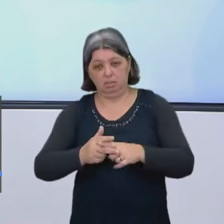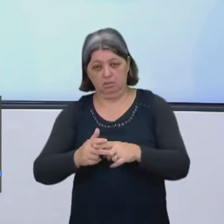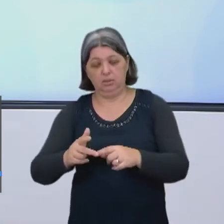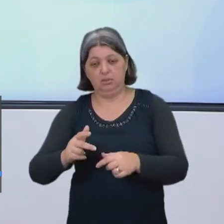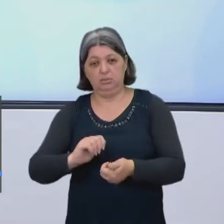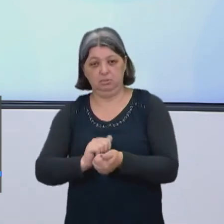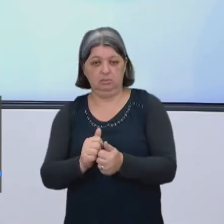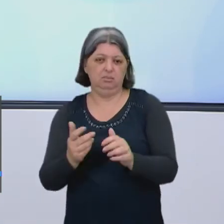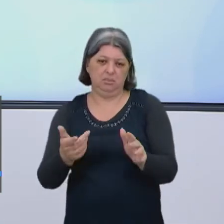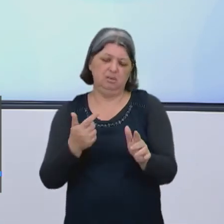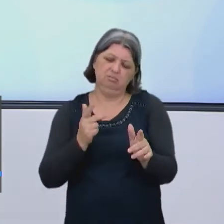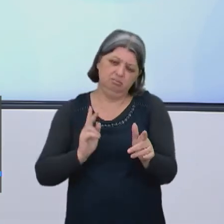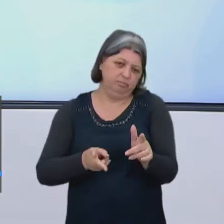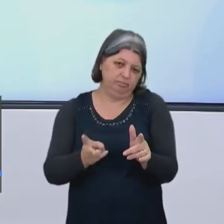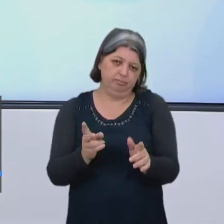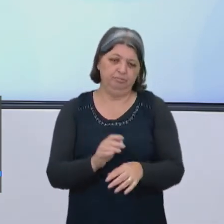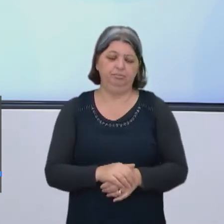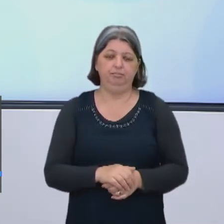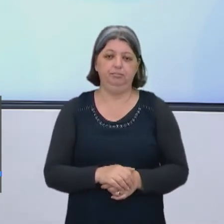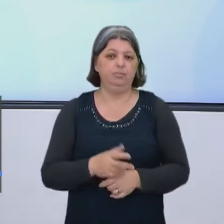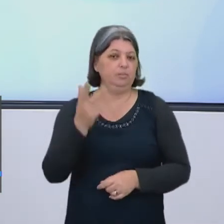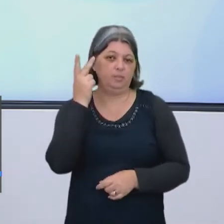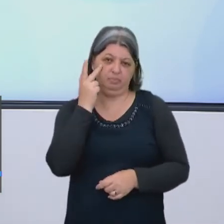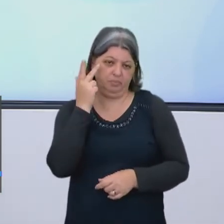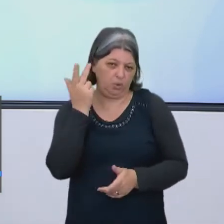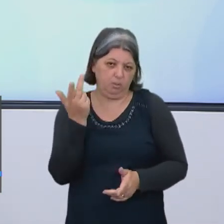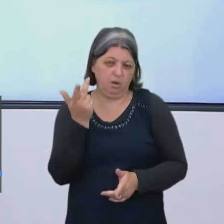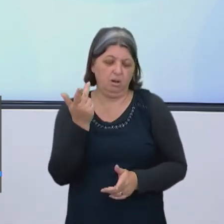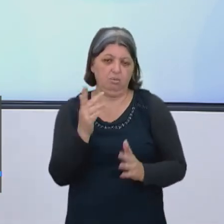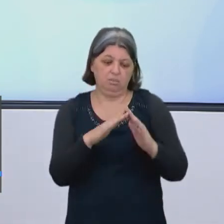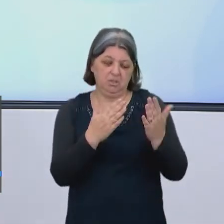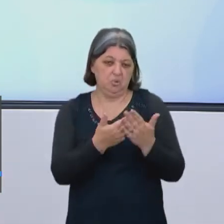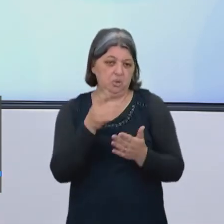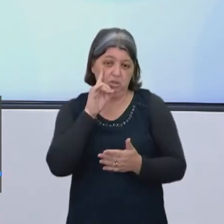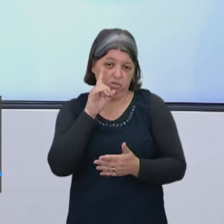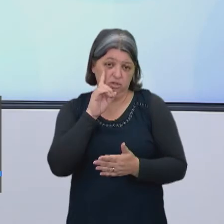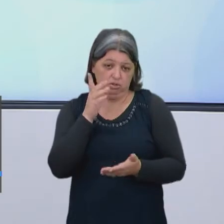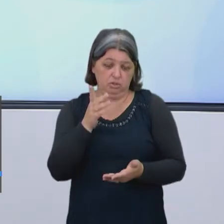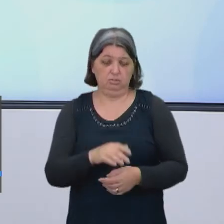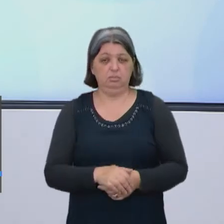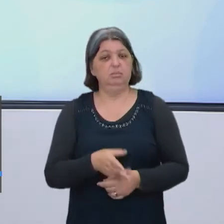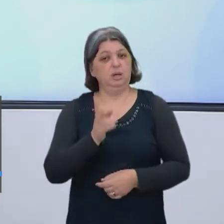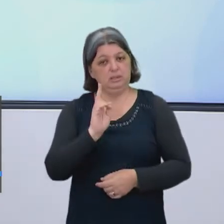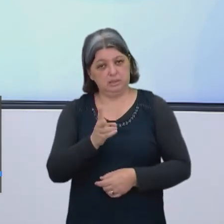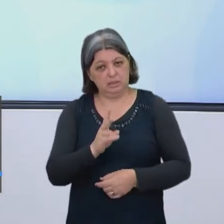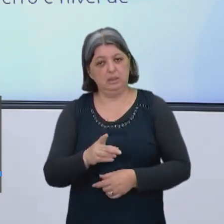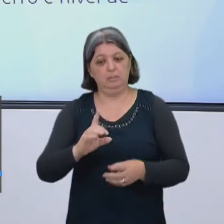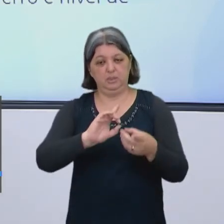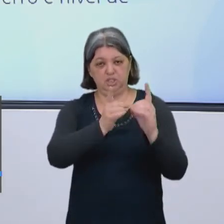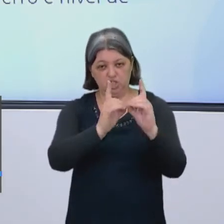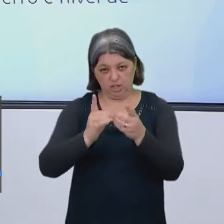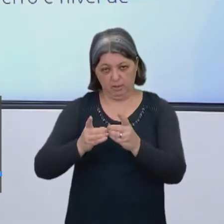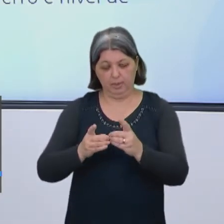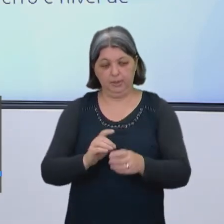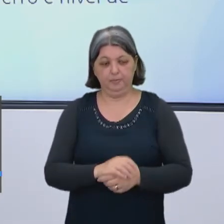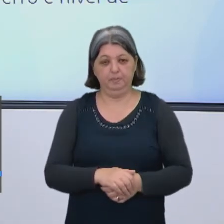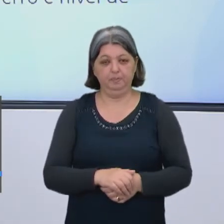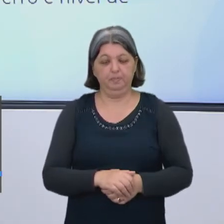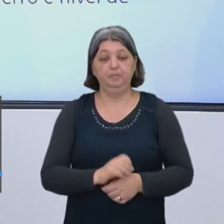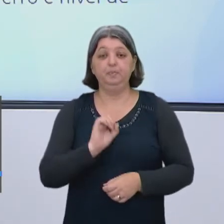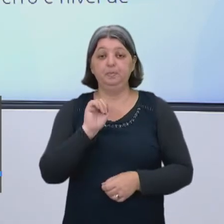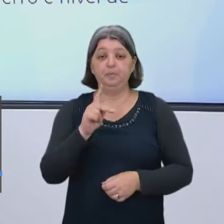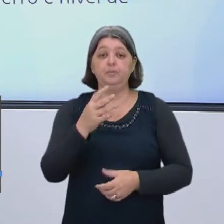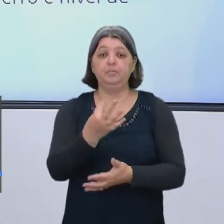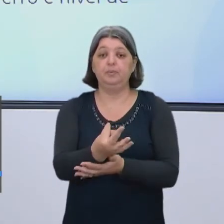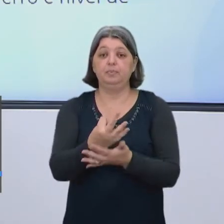né? E assim por diante. E essa é a escola viva que a gente tem, né? Sempre muito dinâmica. Ok? Vamos aos